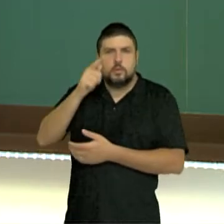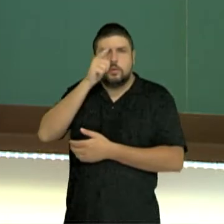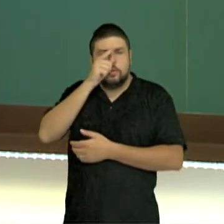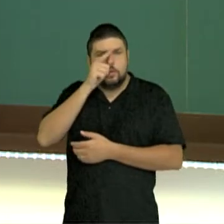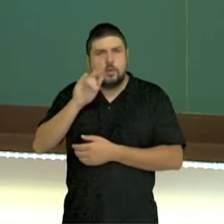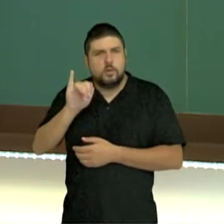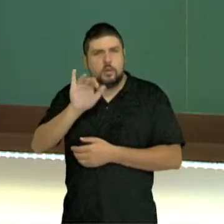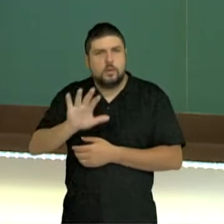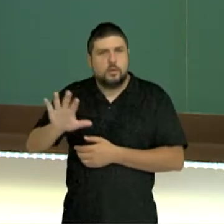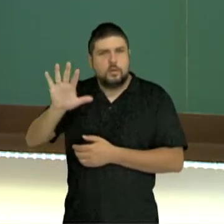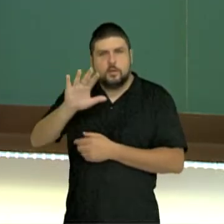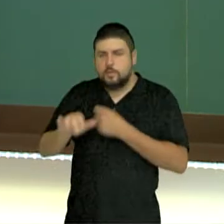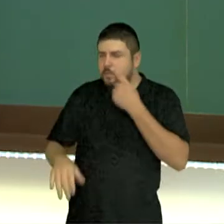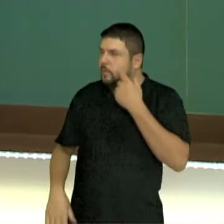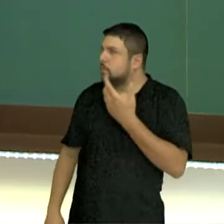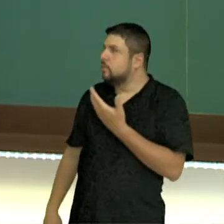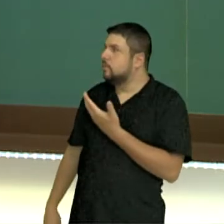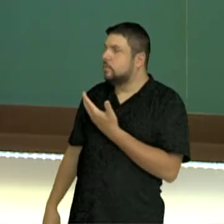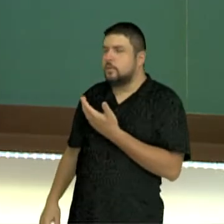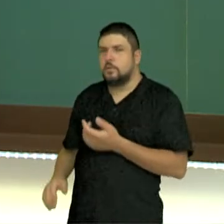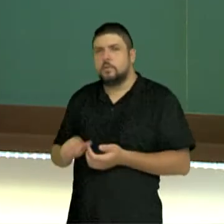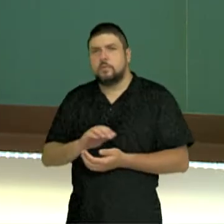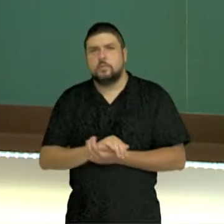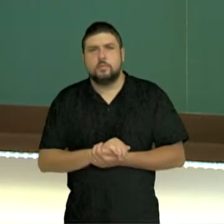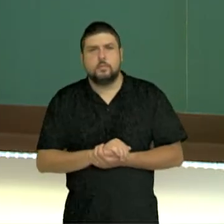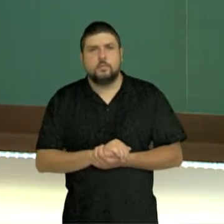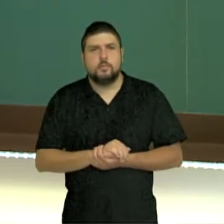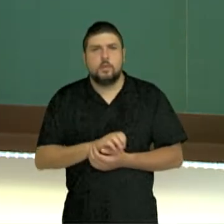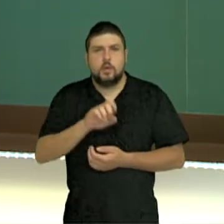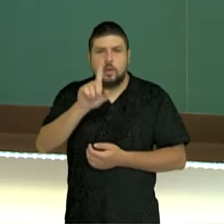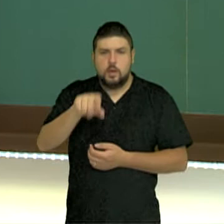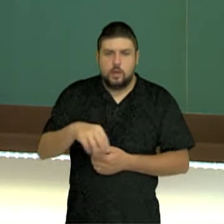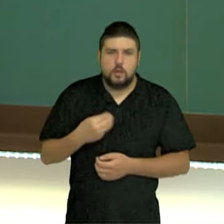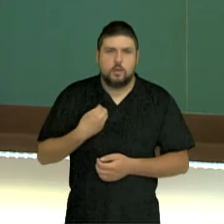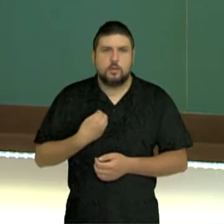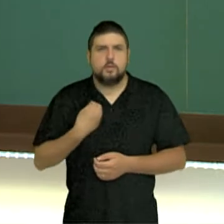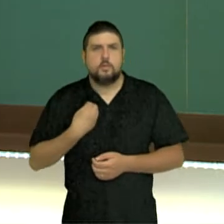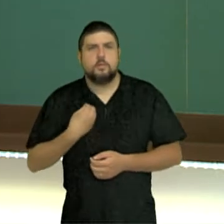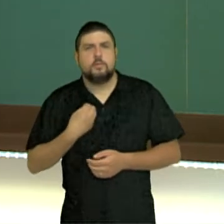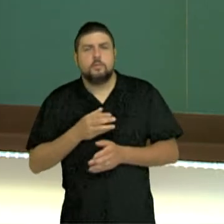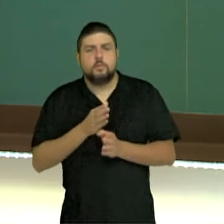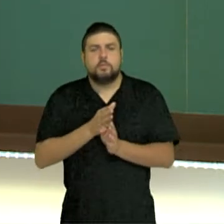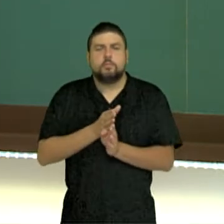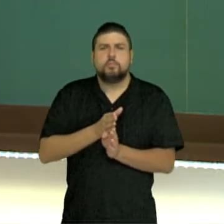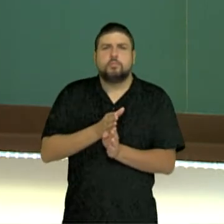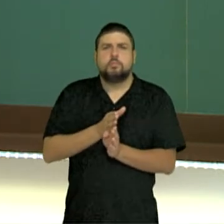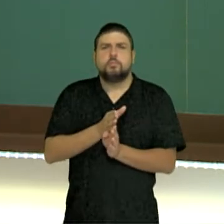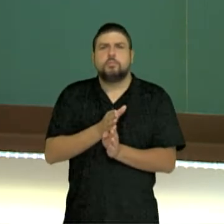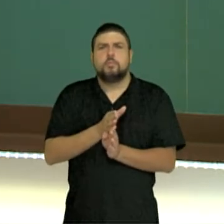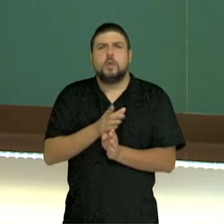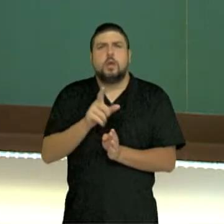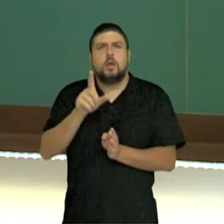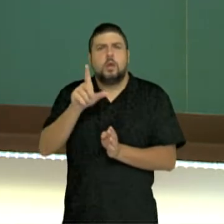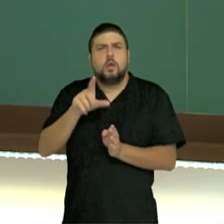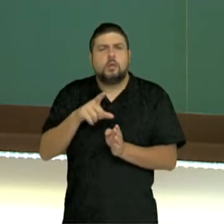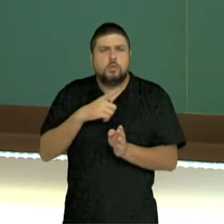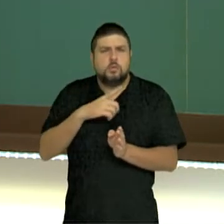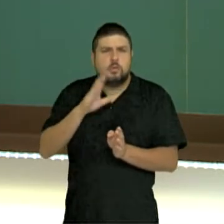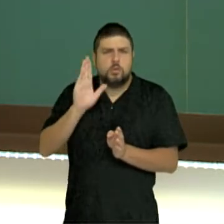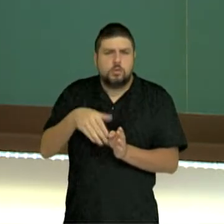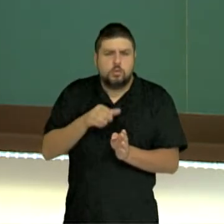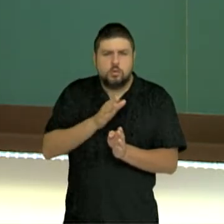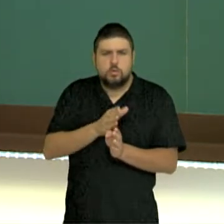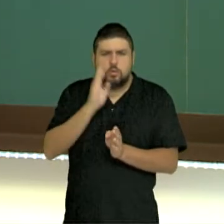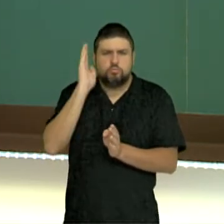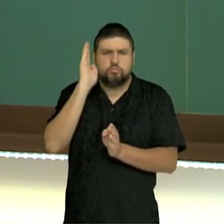que a vida é uma linha, né, que conduz-se para um determinado destino. Por isso que